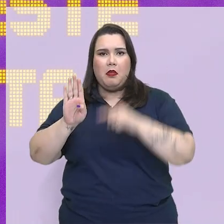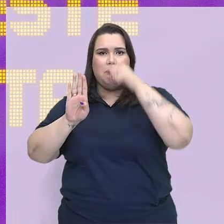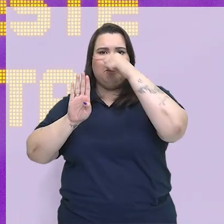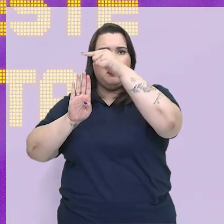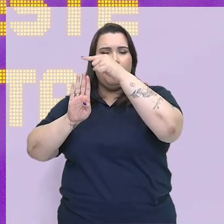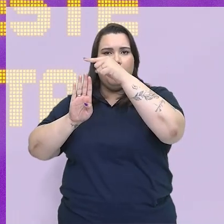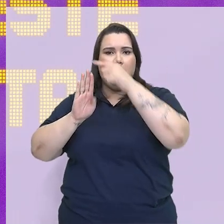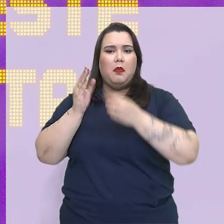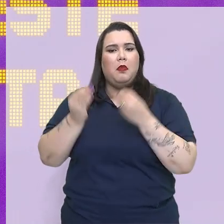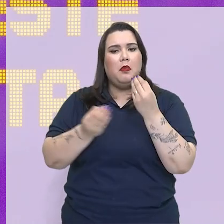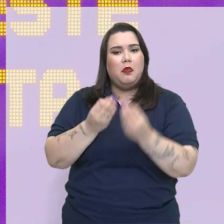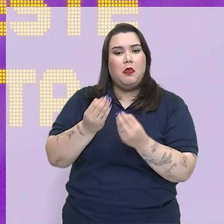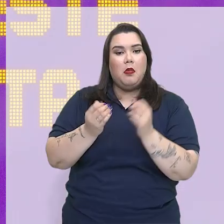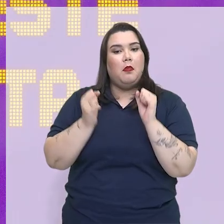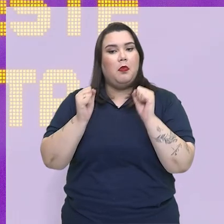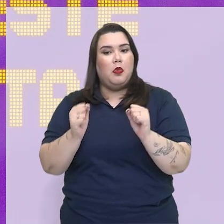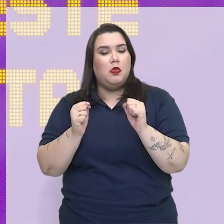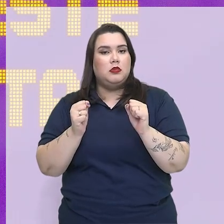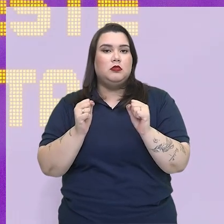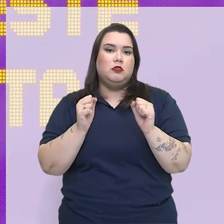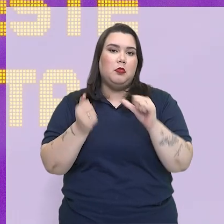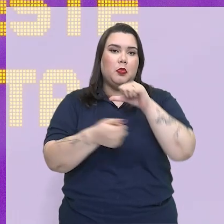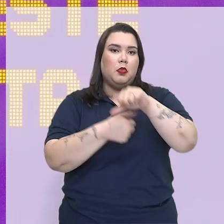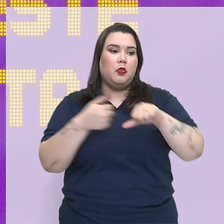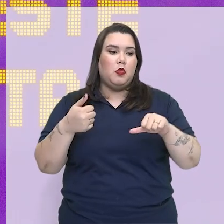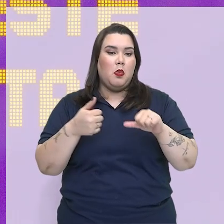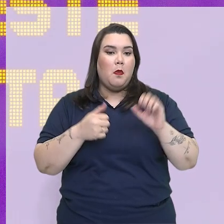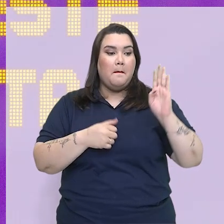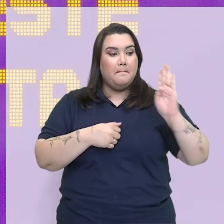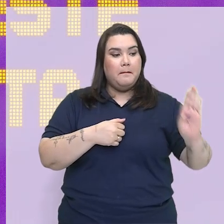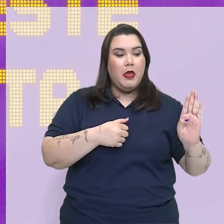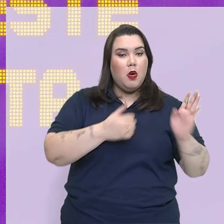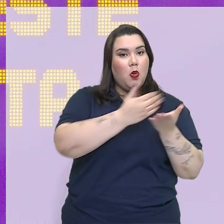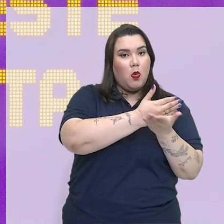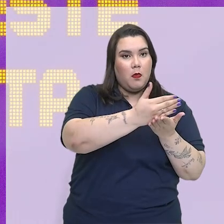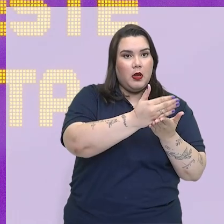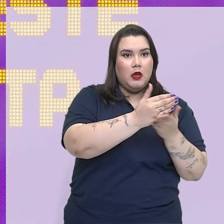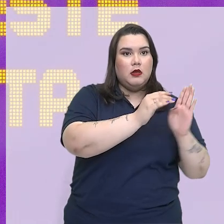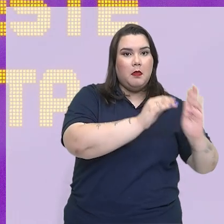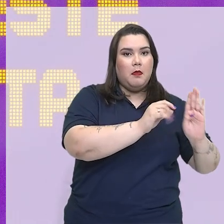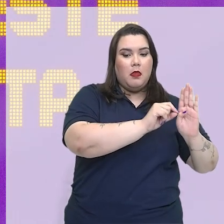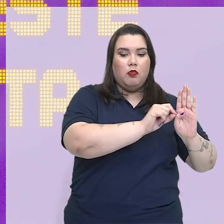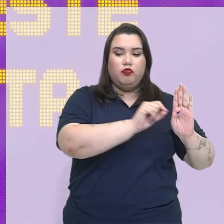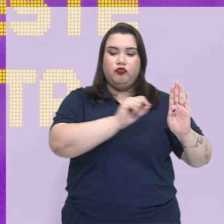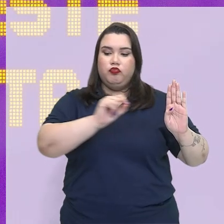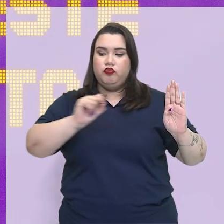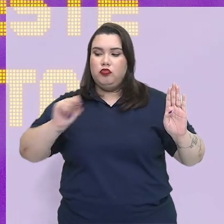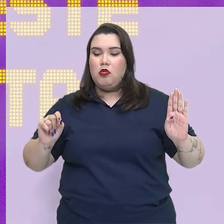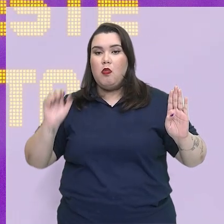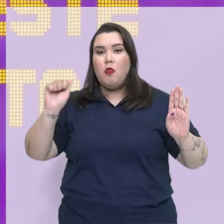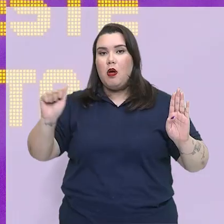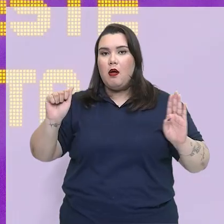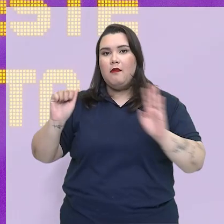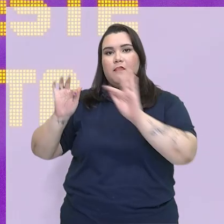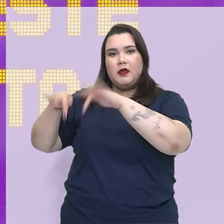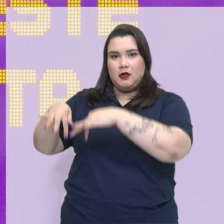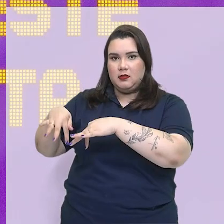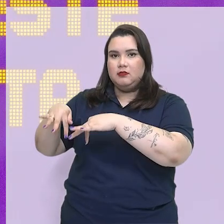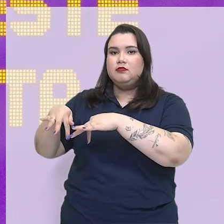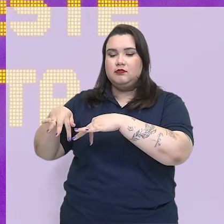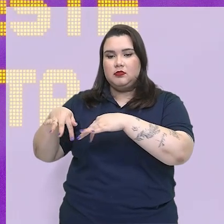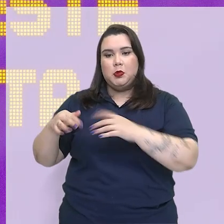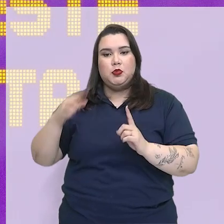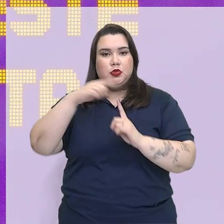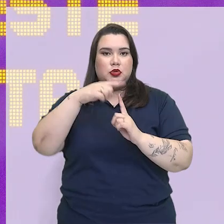também escrever segmento BA, dizendo que agora a origem é em B e a extremidade em A de